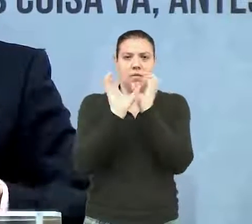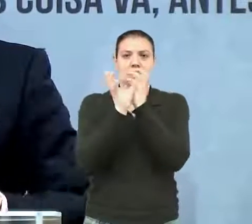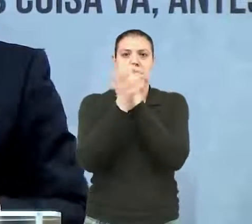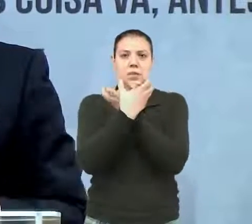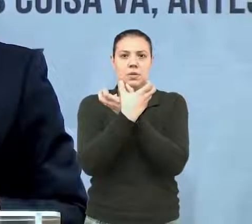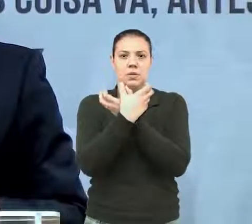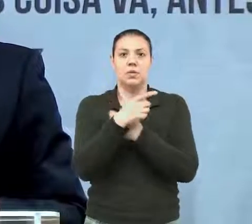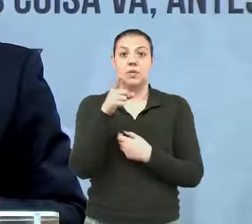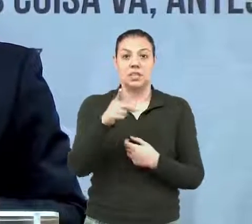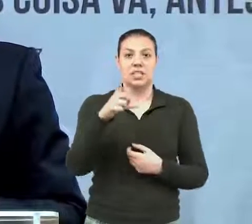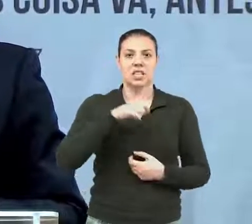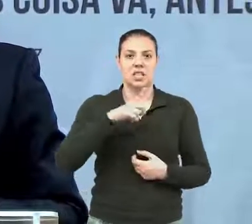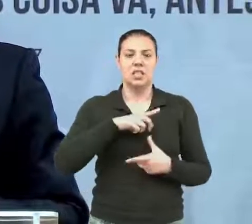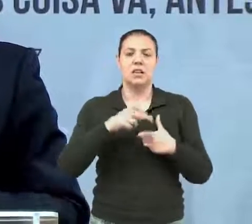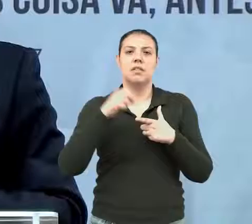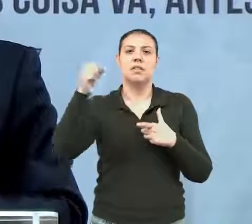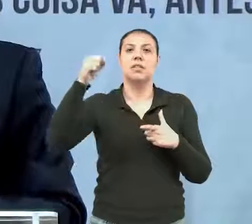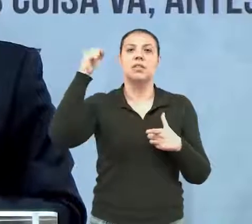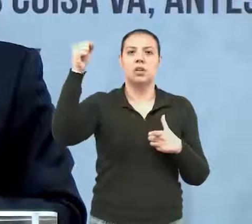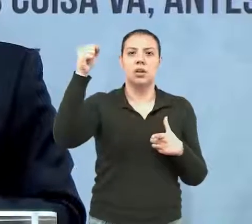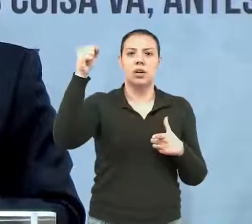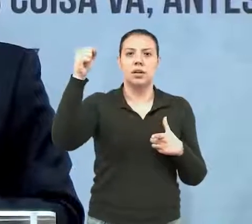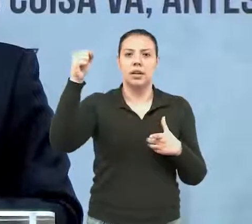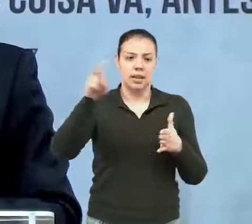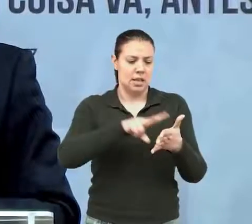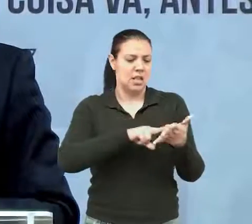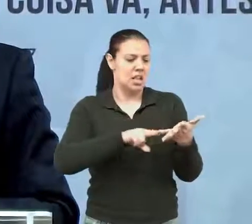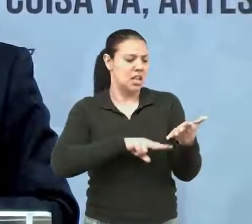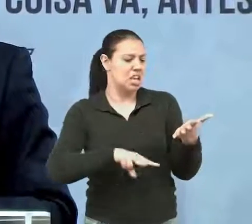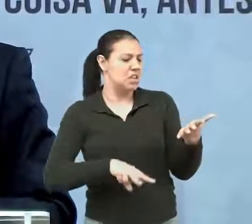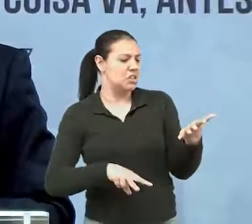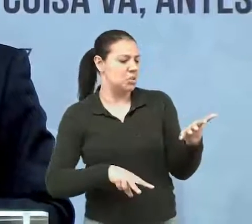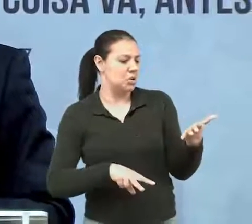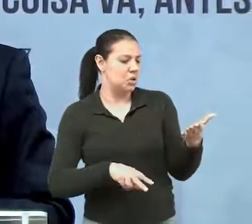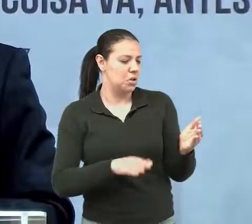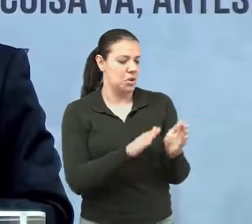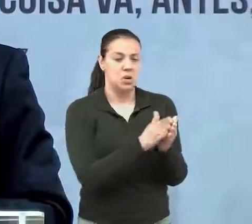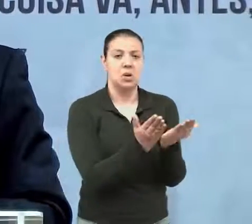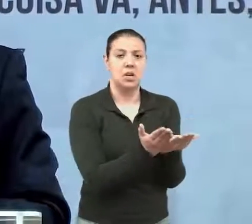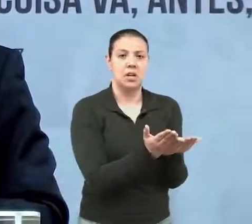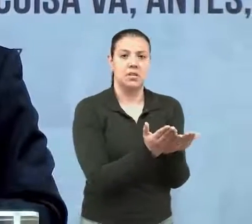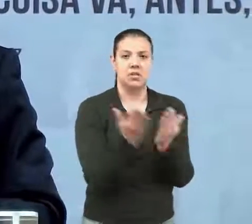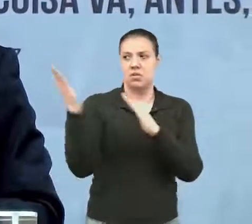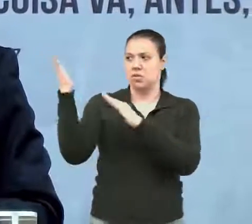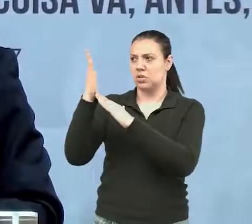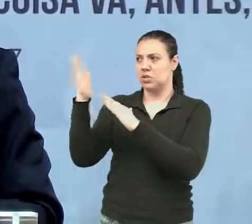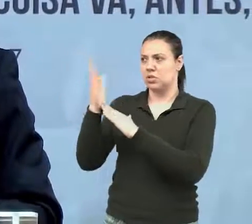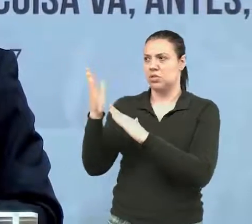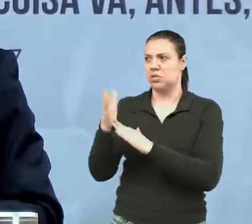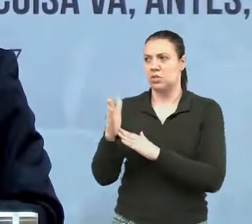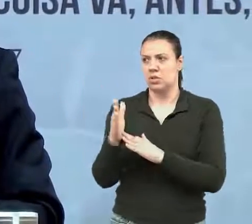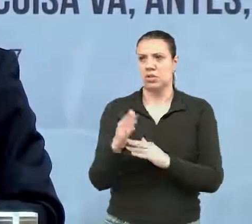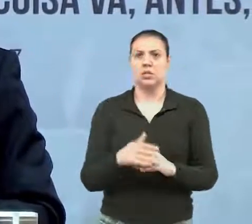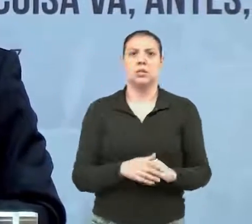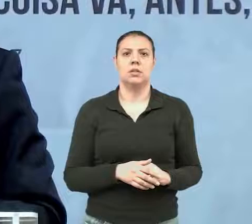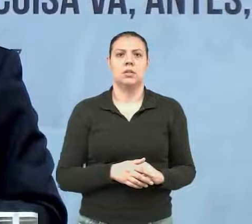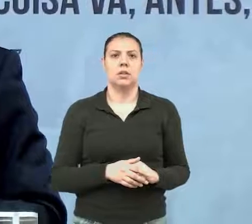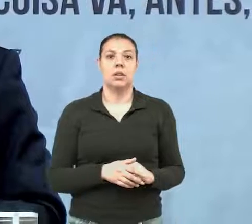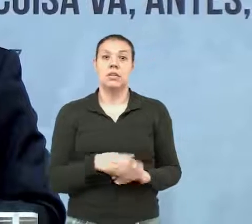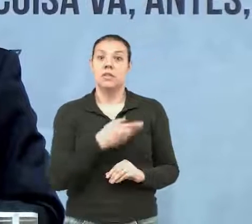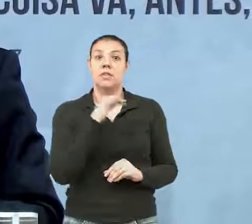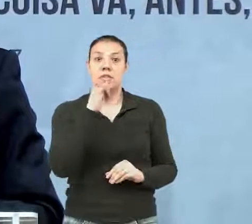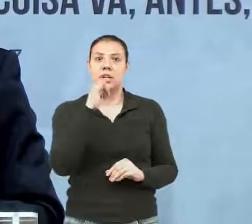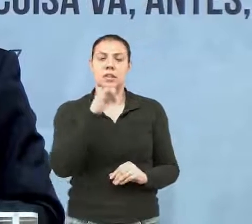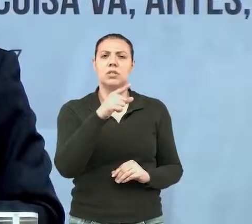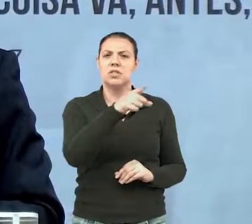não vai vencer o medo lendo livros de autoajuda. Você não vai vencer o medo convencendo a você que você